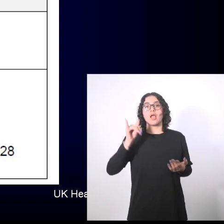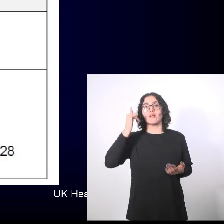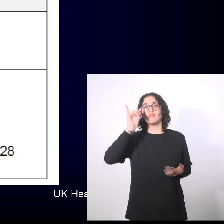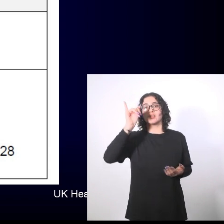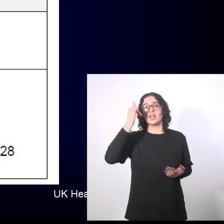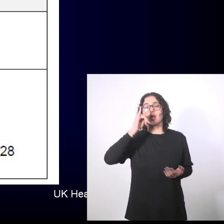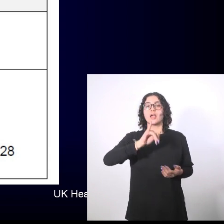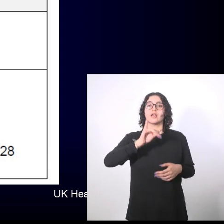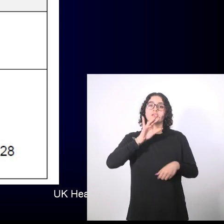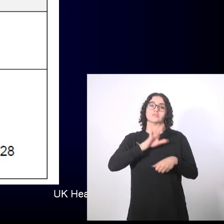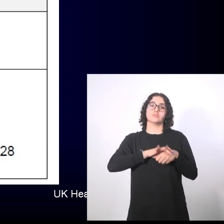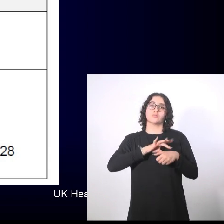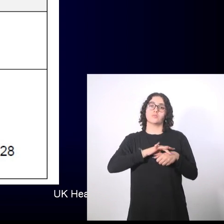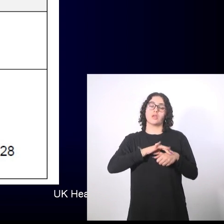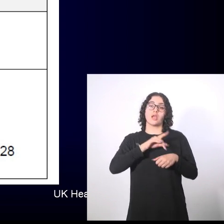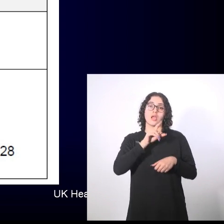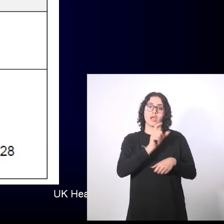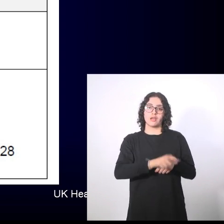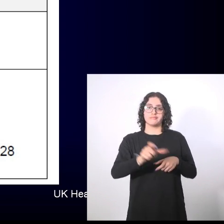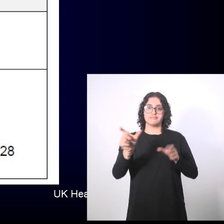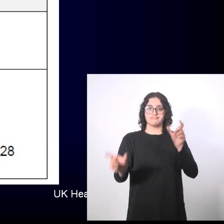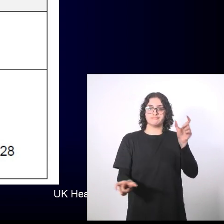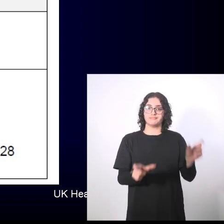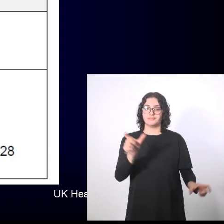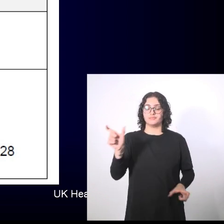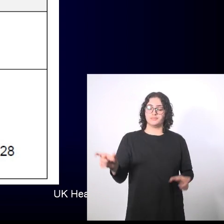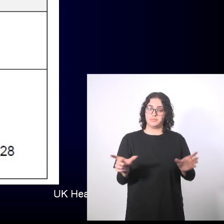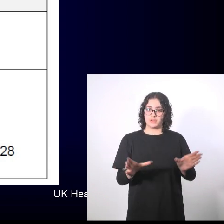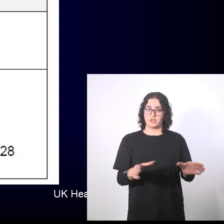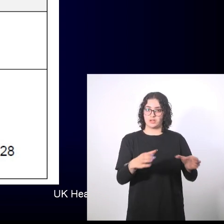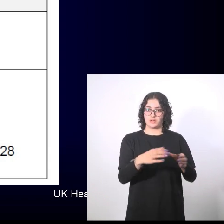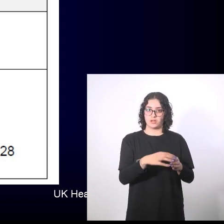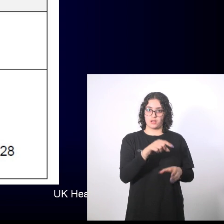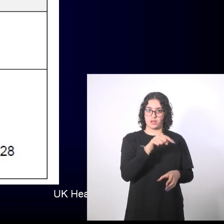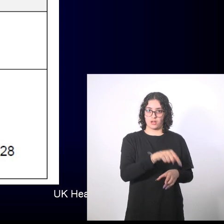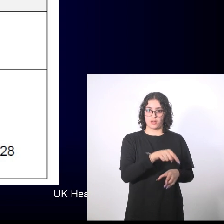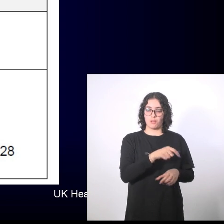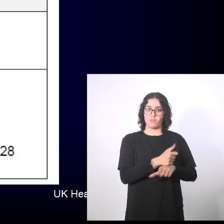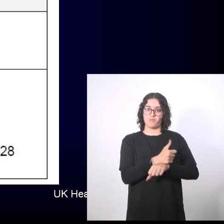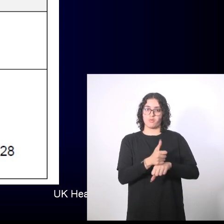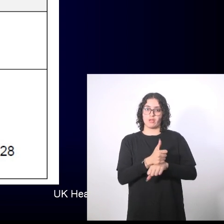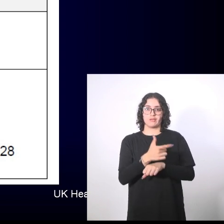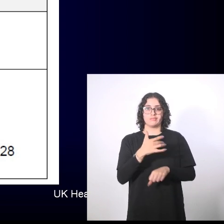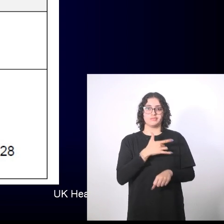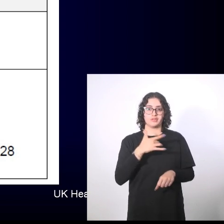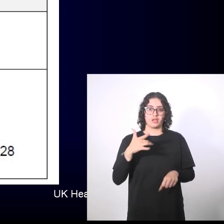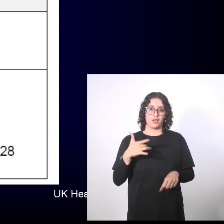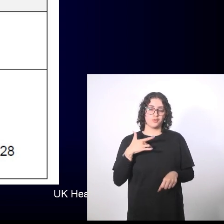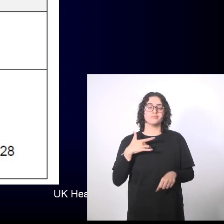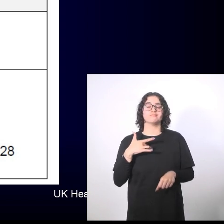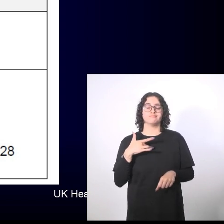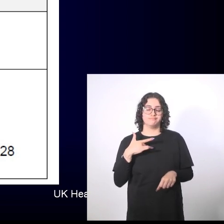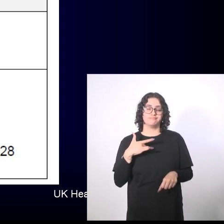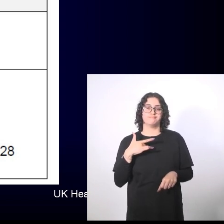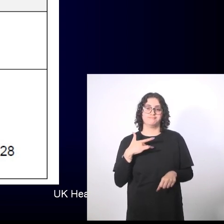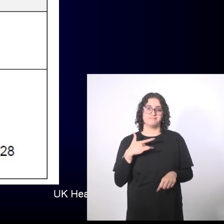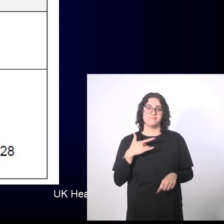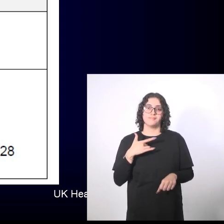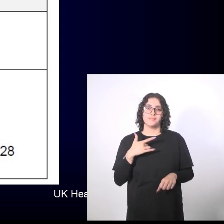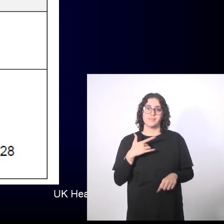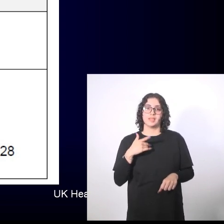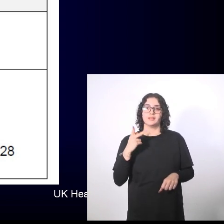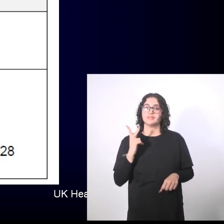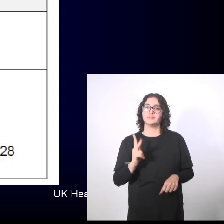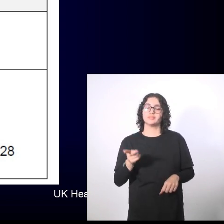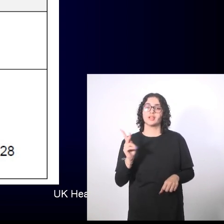prevenir a ocorrência da doença nesses indivíduos? Então, inclui profissionais da saúde que lidem com o risco